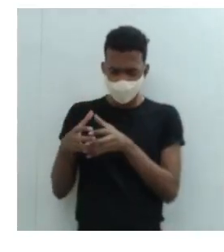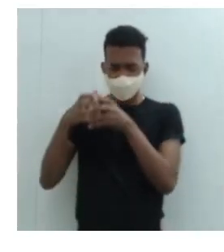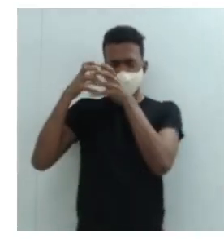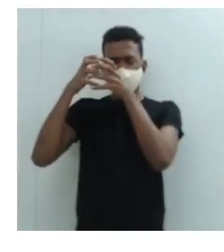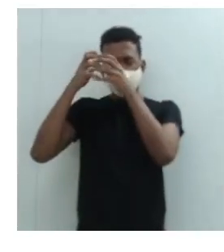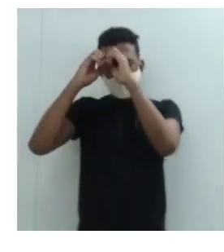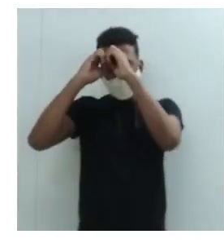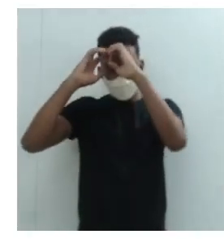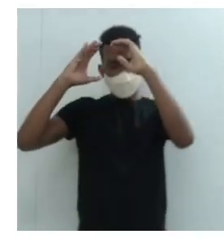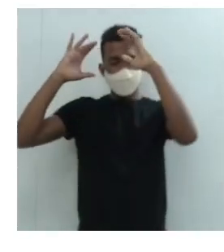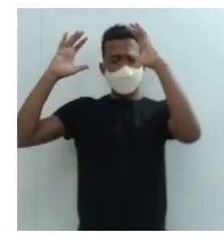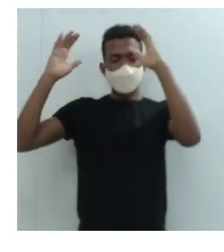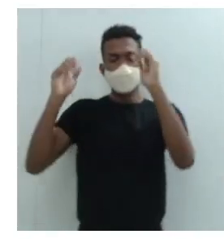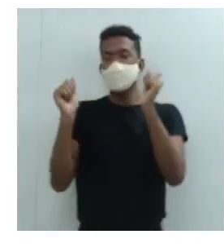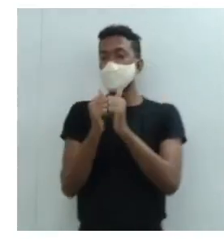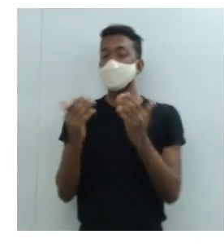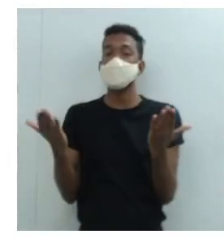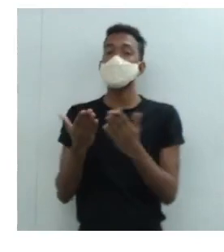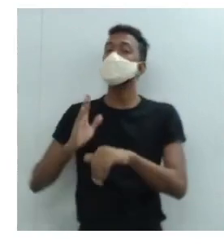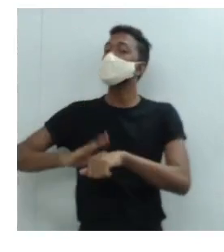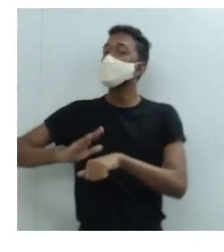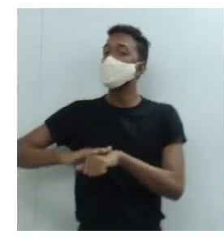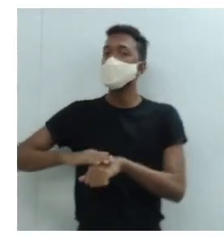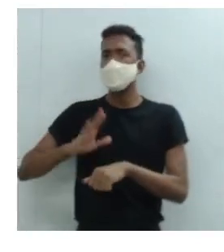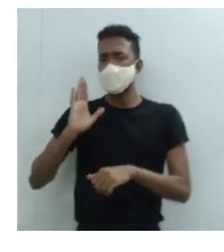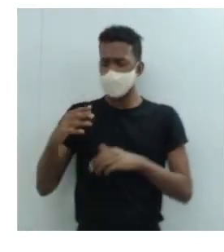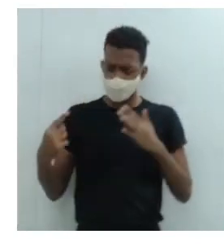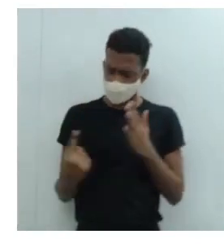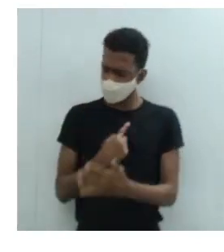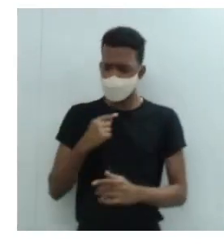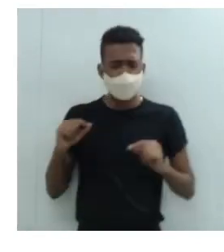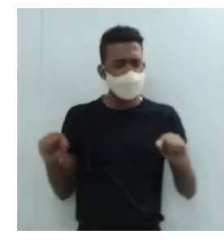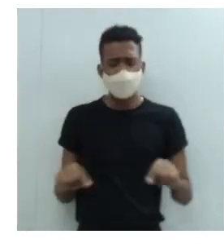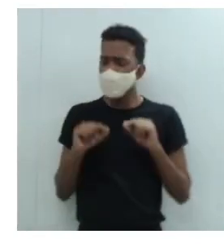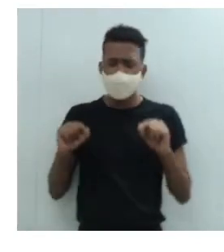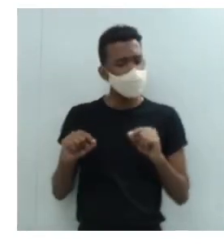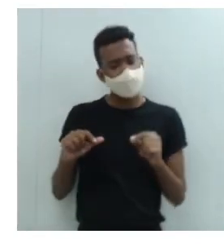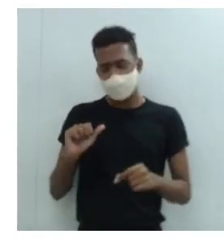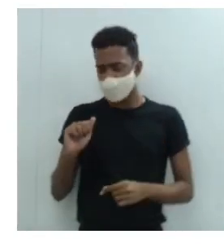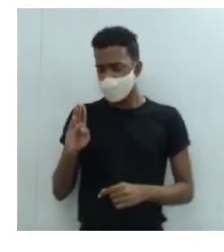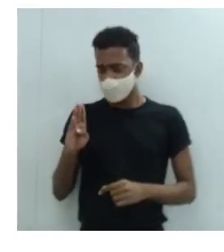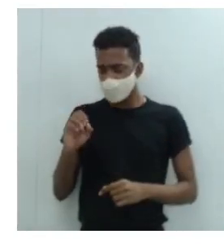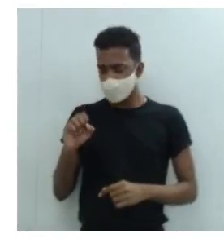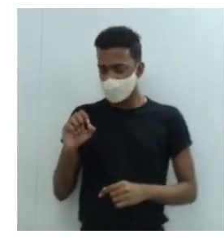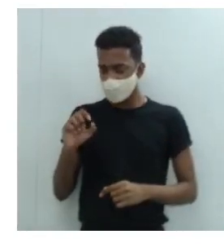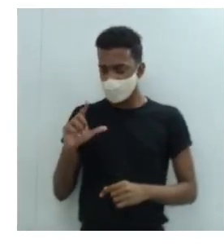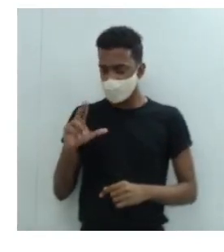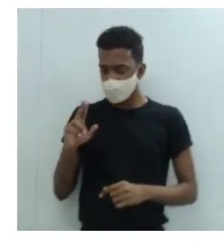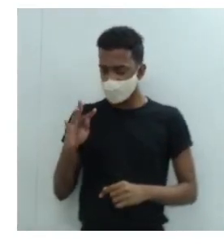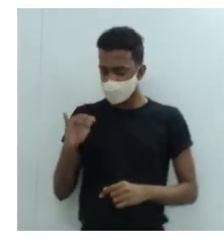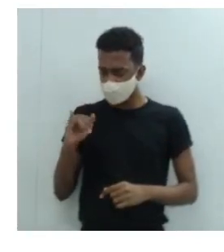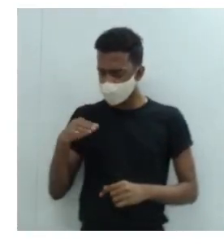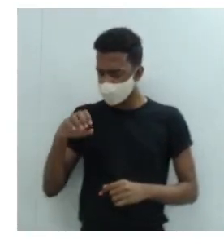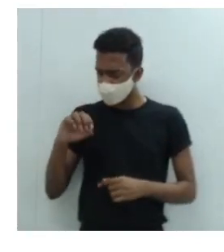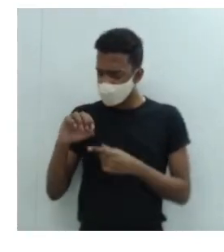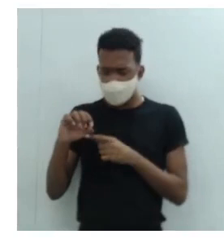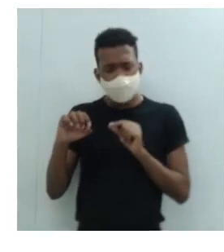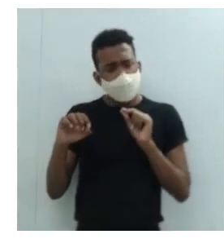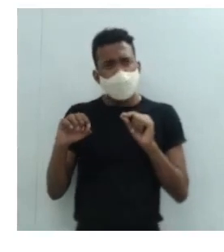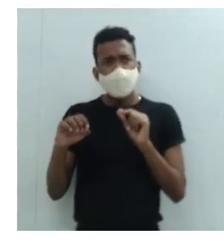exato momento está se perguntando o que é absolutismo. Ah, primeiro,